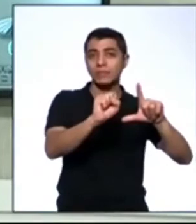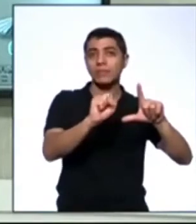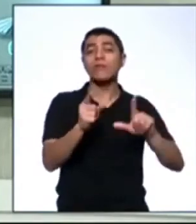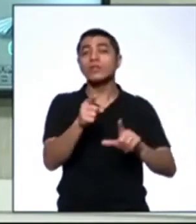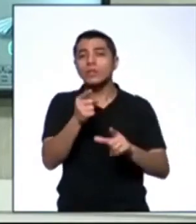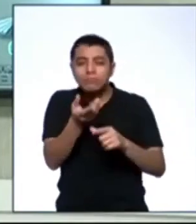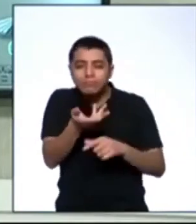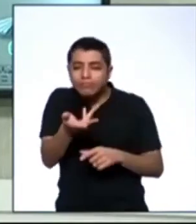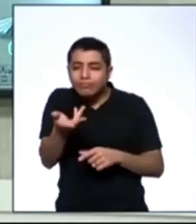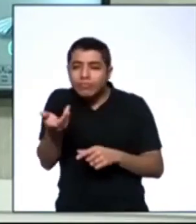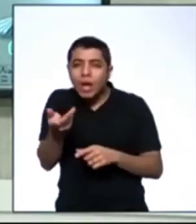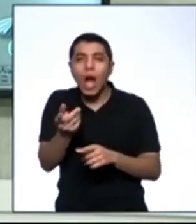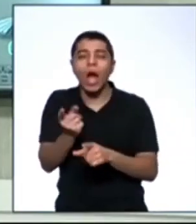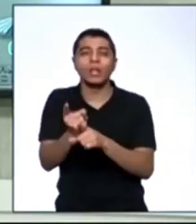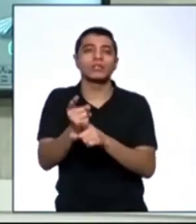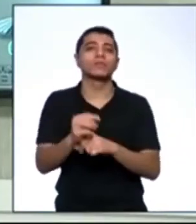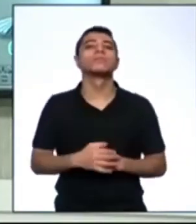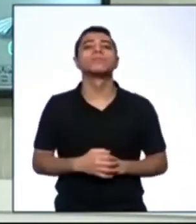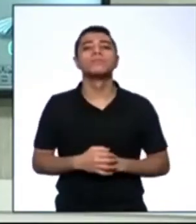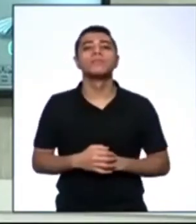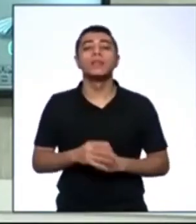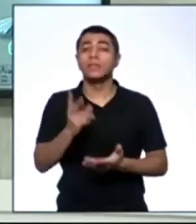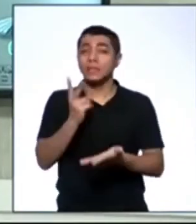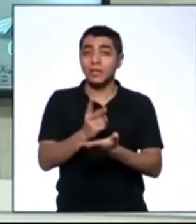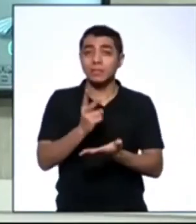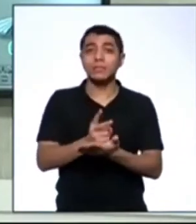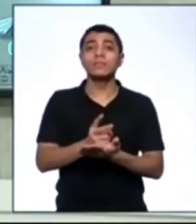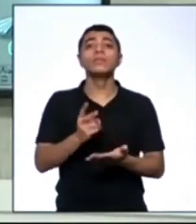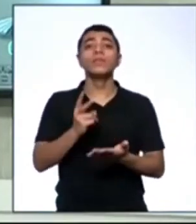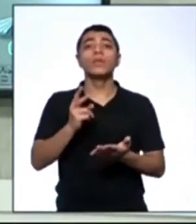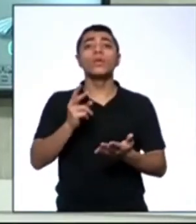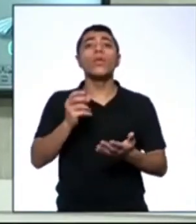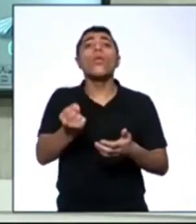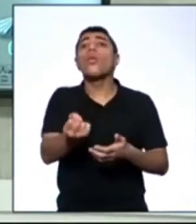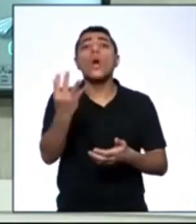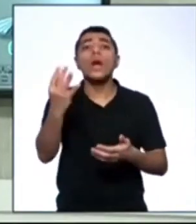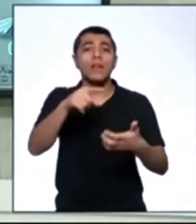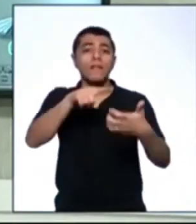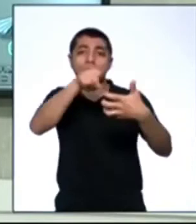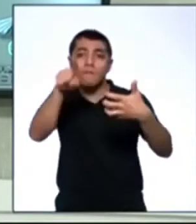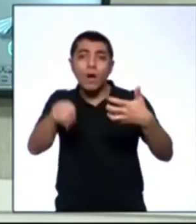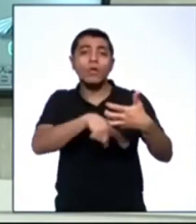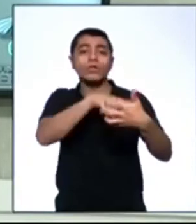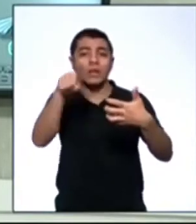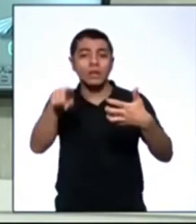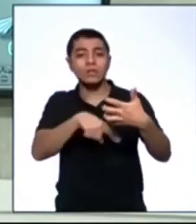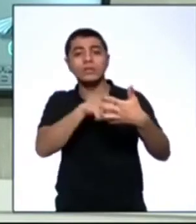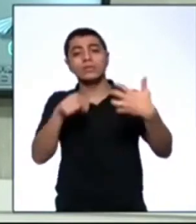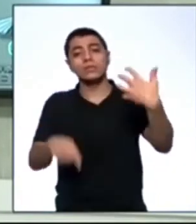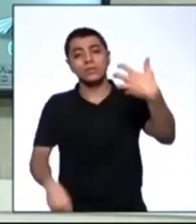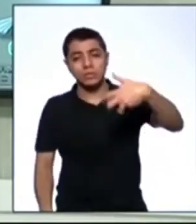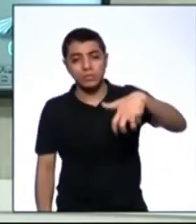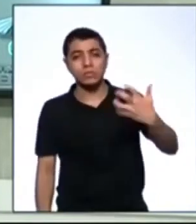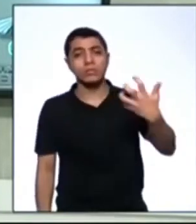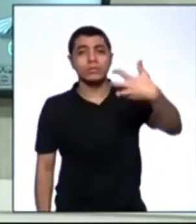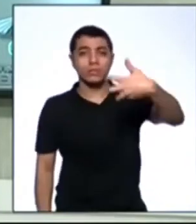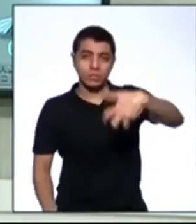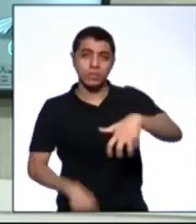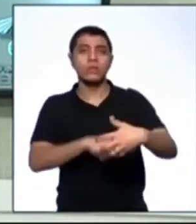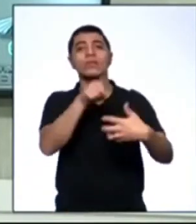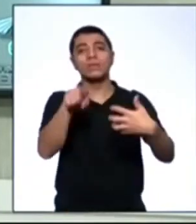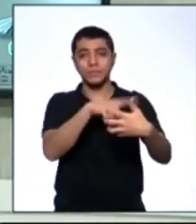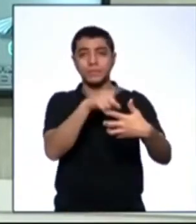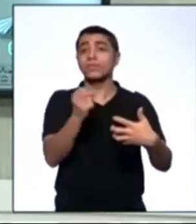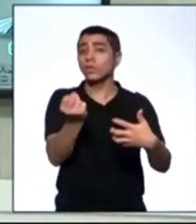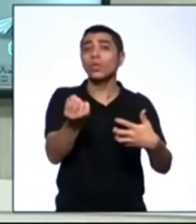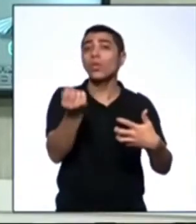número de voltas dividido pelo tempo gasto para isso. Eu deixei o número de voltas e o tempo, né, como